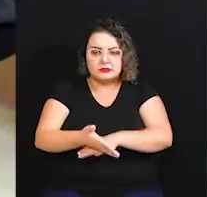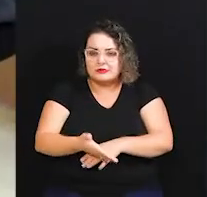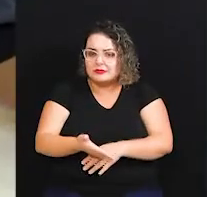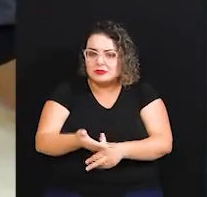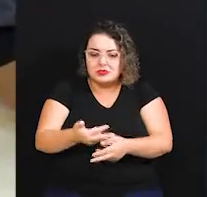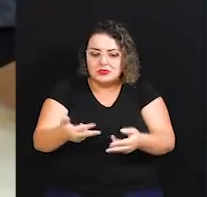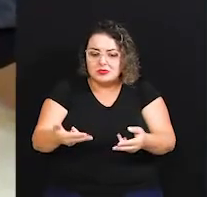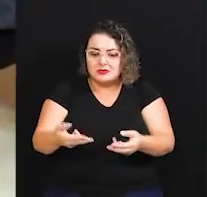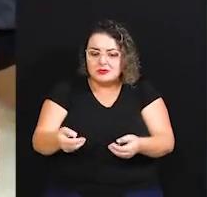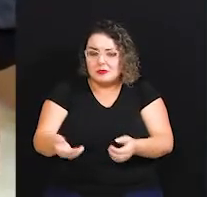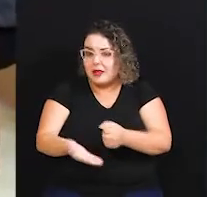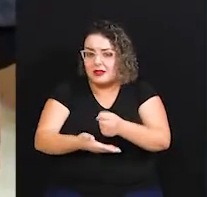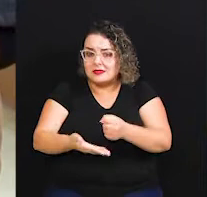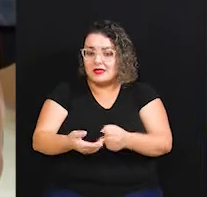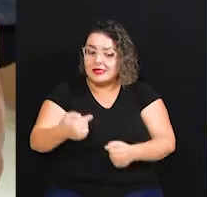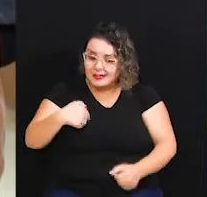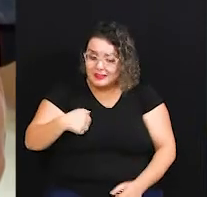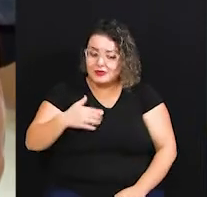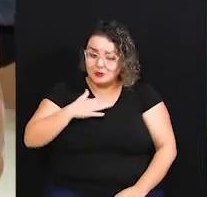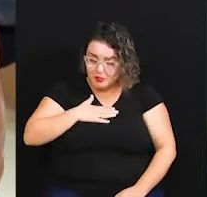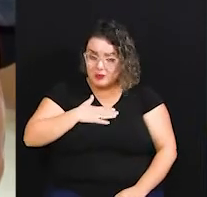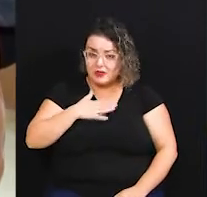Isso para mim ainda